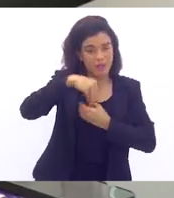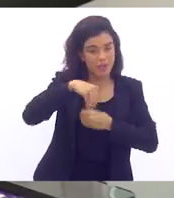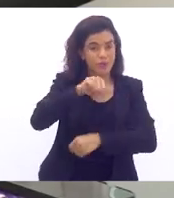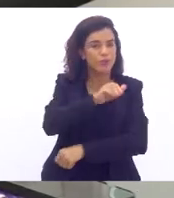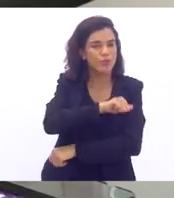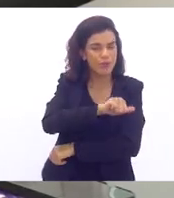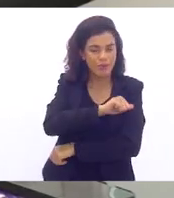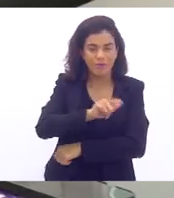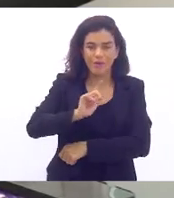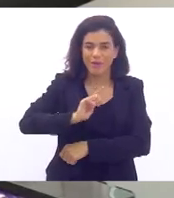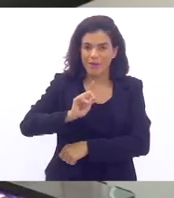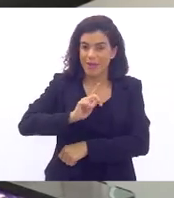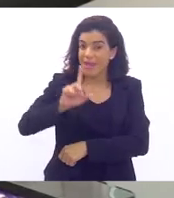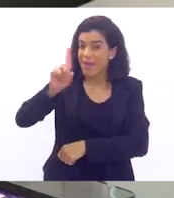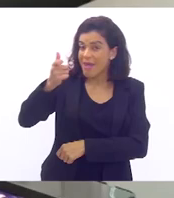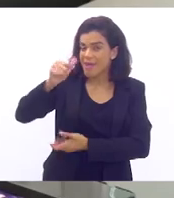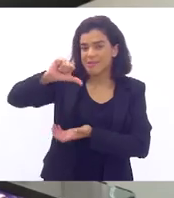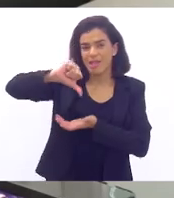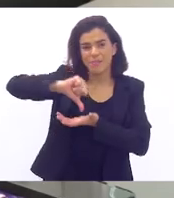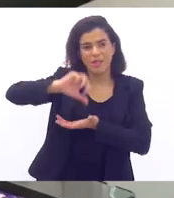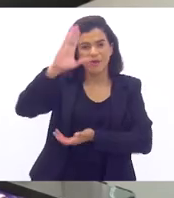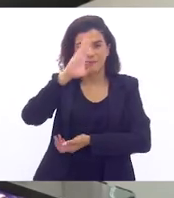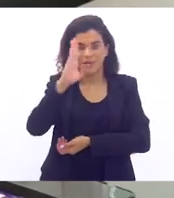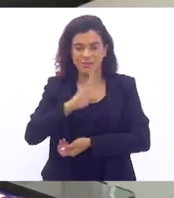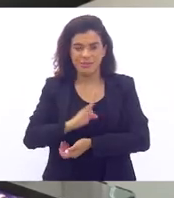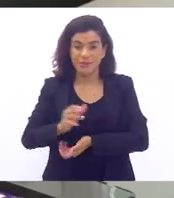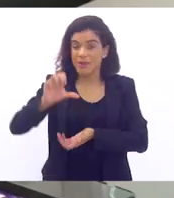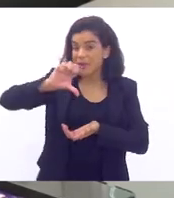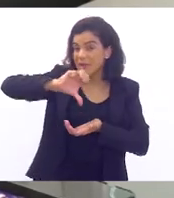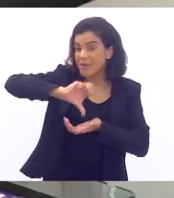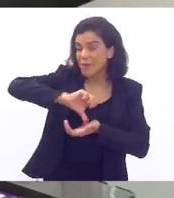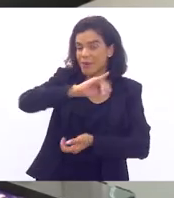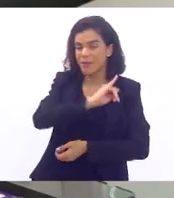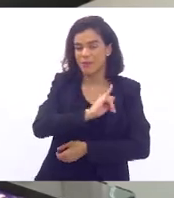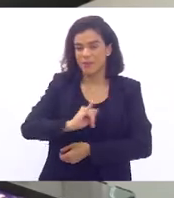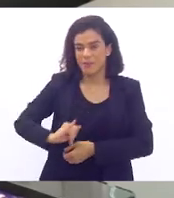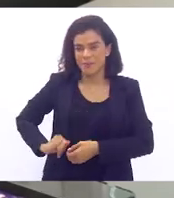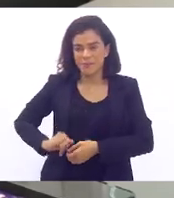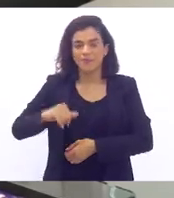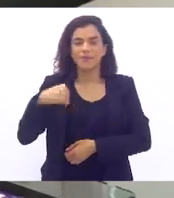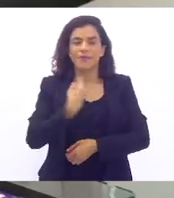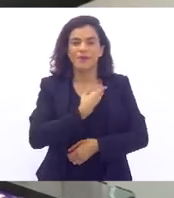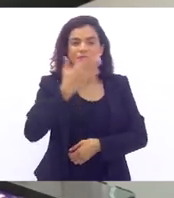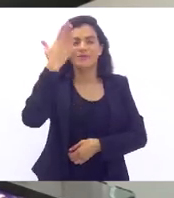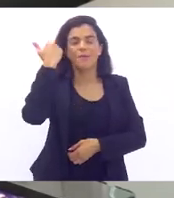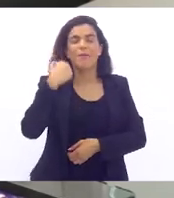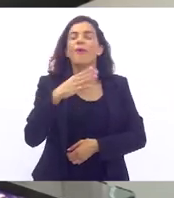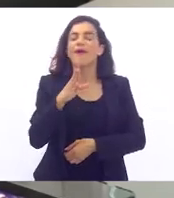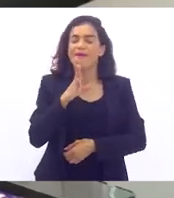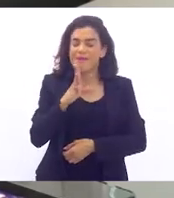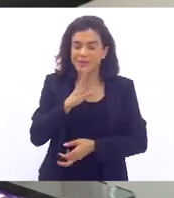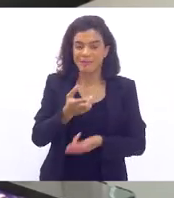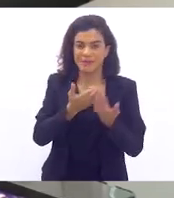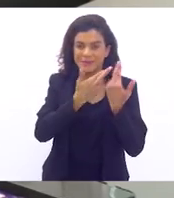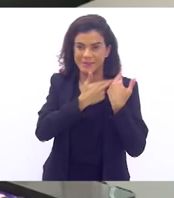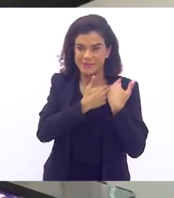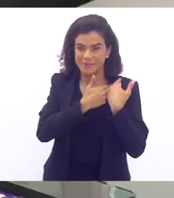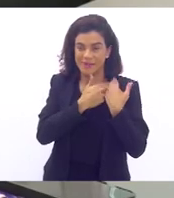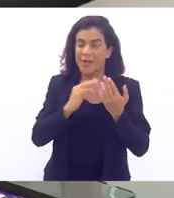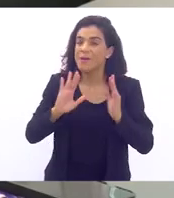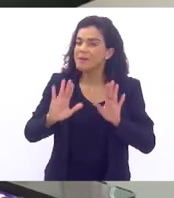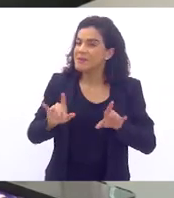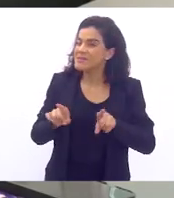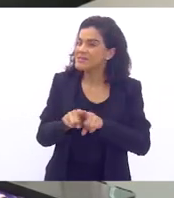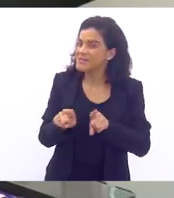que já foi capital do Brasil já foi capital do império então nós sabemos a responsabilidade disso mas sabemos também que nós estamos